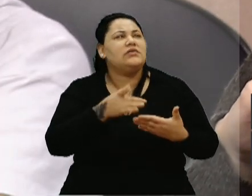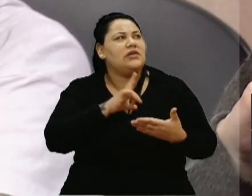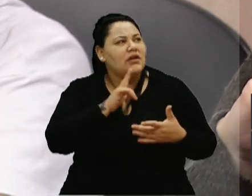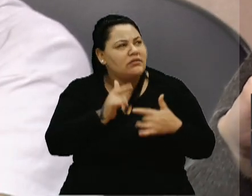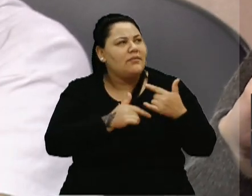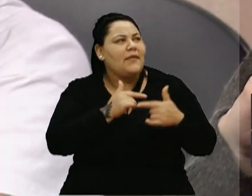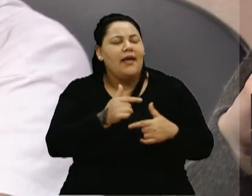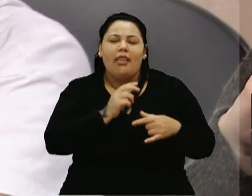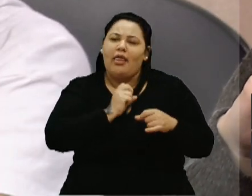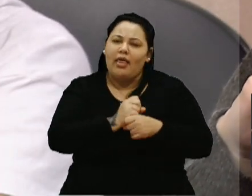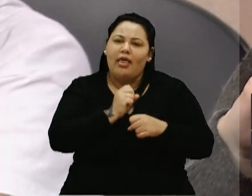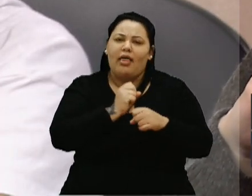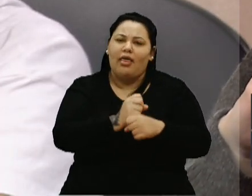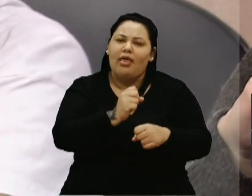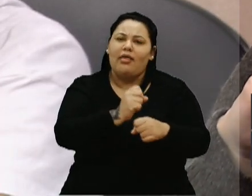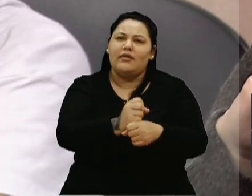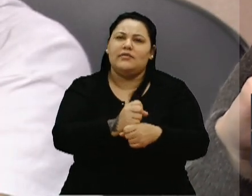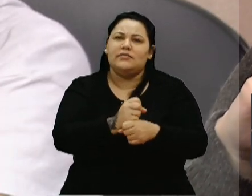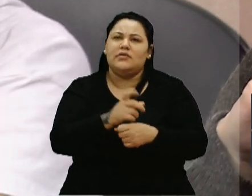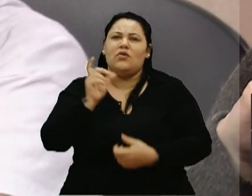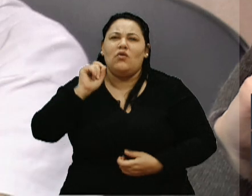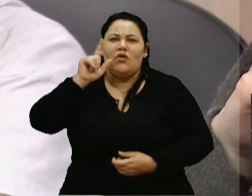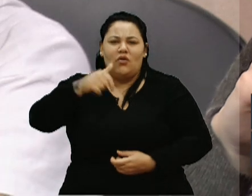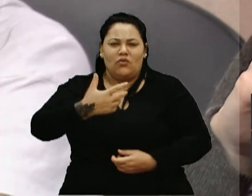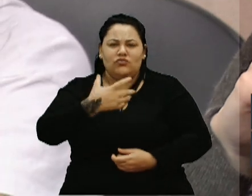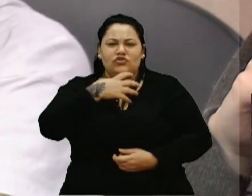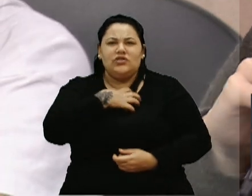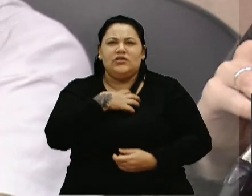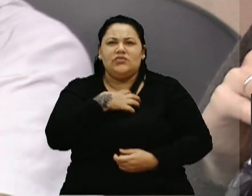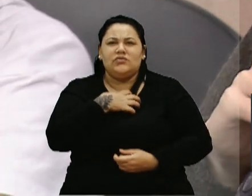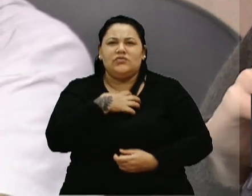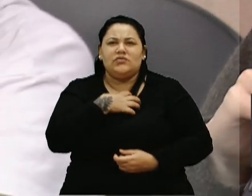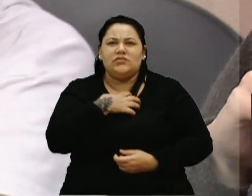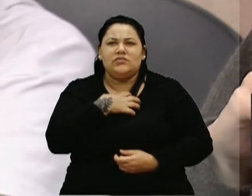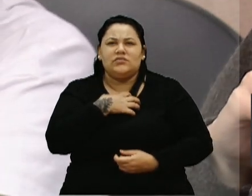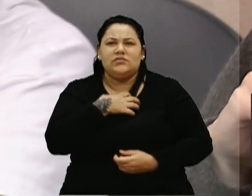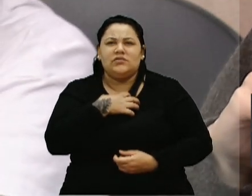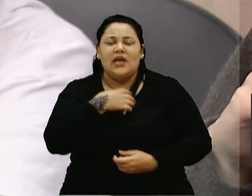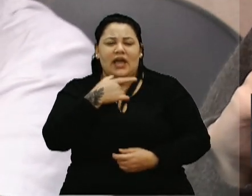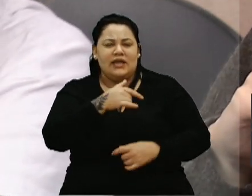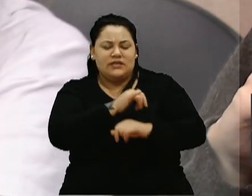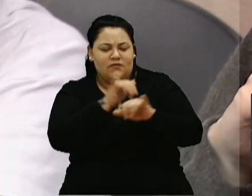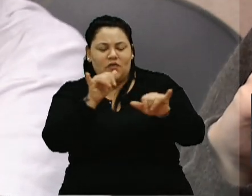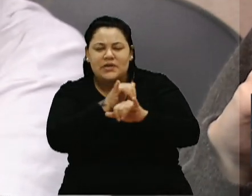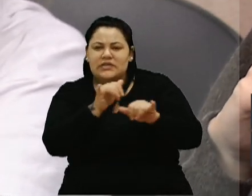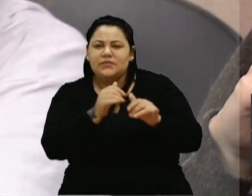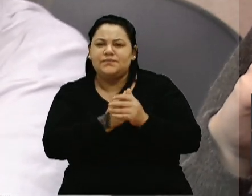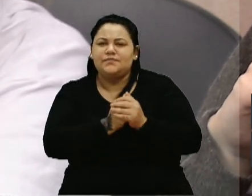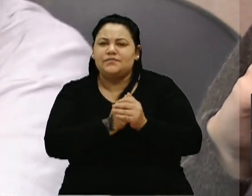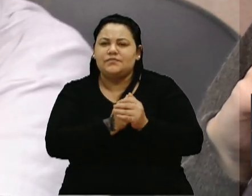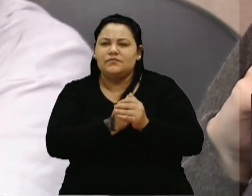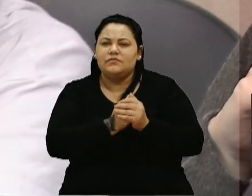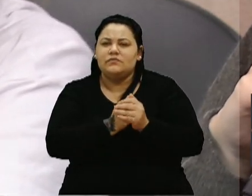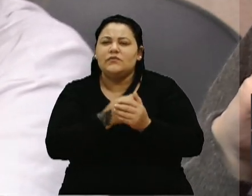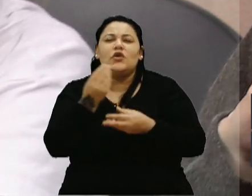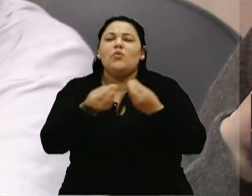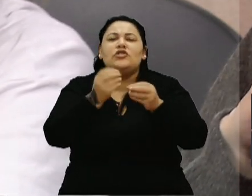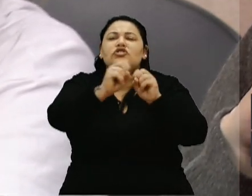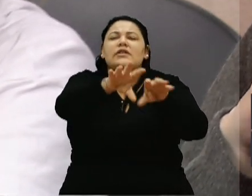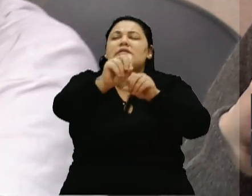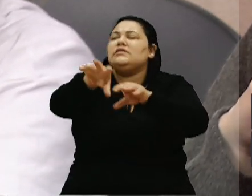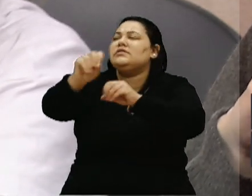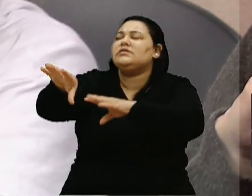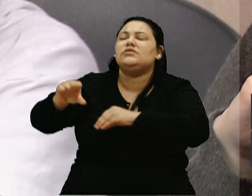há anos, assim. Então, de que forma que a gente está levando as pessoas essa informação e